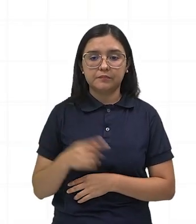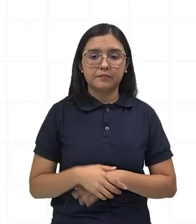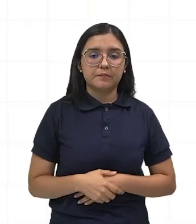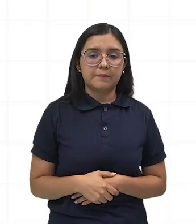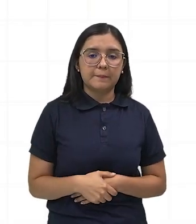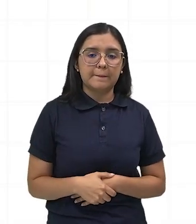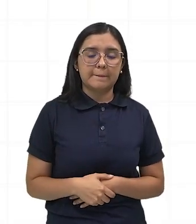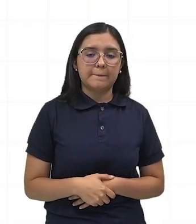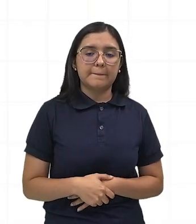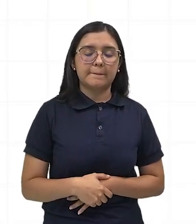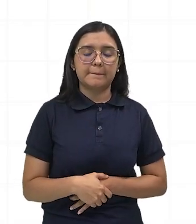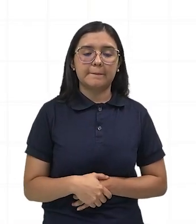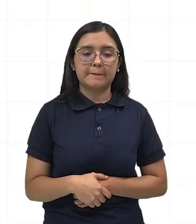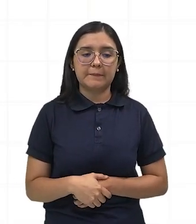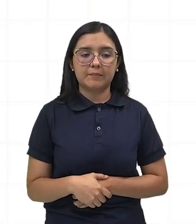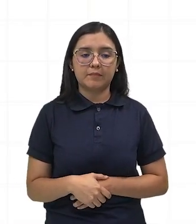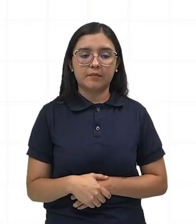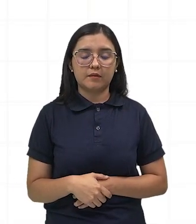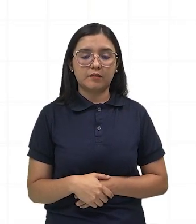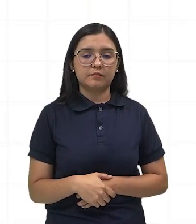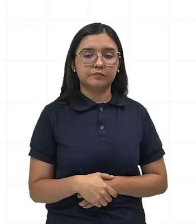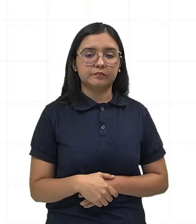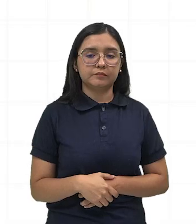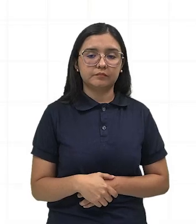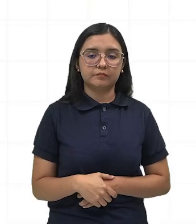ó, use